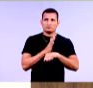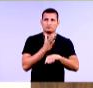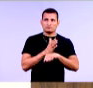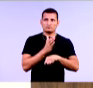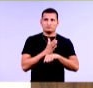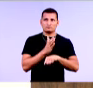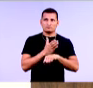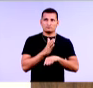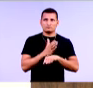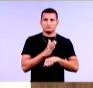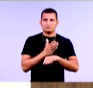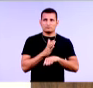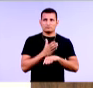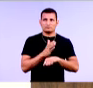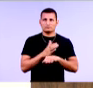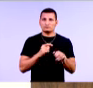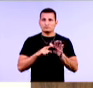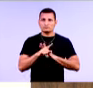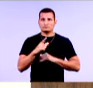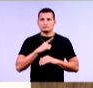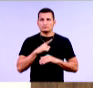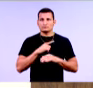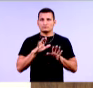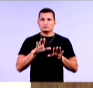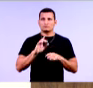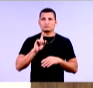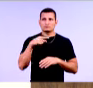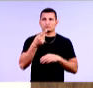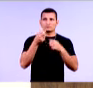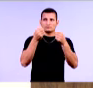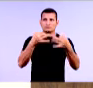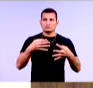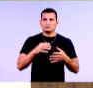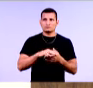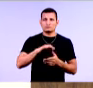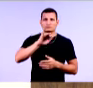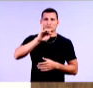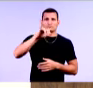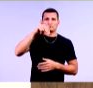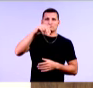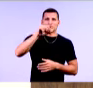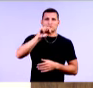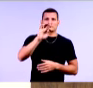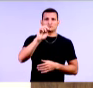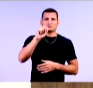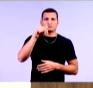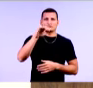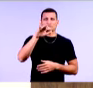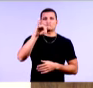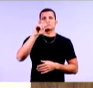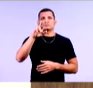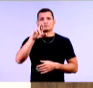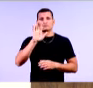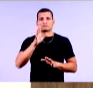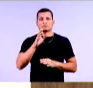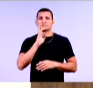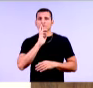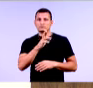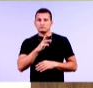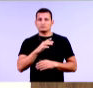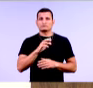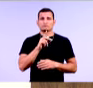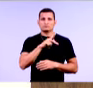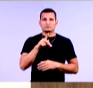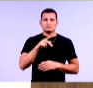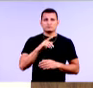colocar... Não, né? Não foi. Então, instanciar foi outra pergunta e o professor acabou de responder, seria isso por hoje.